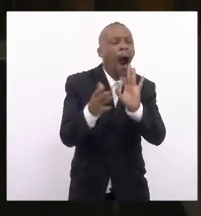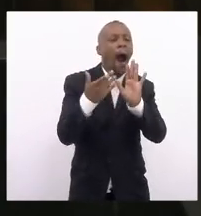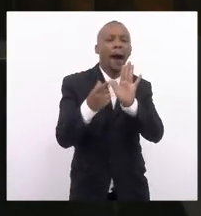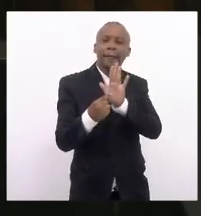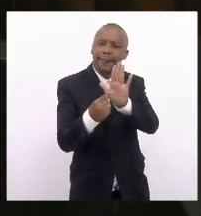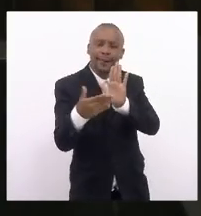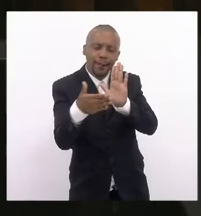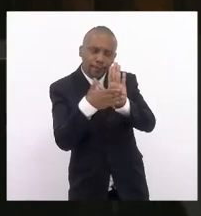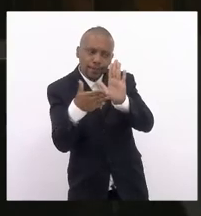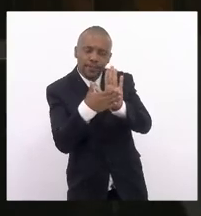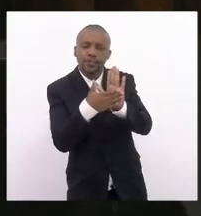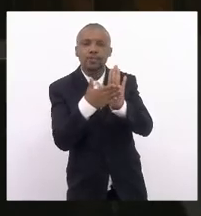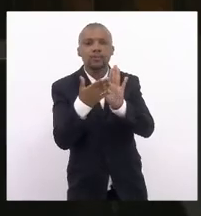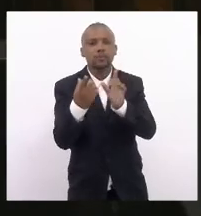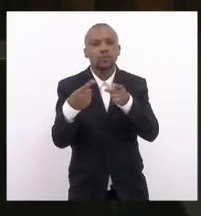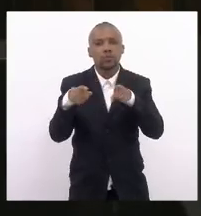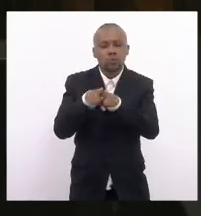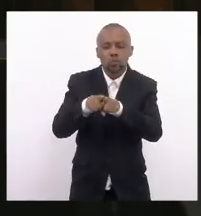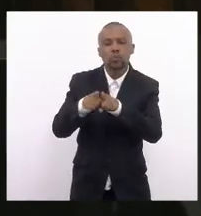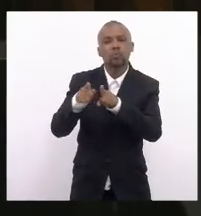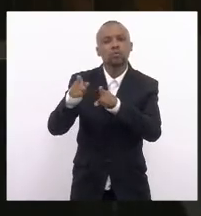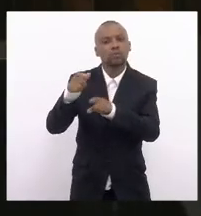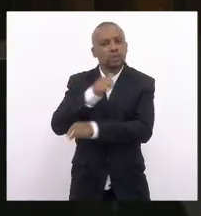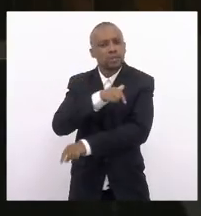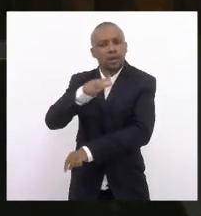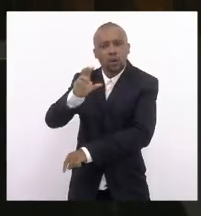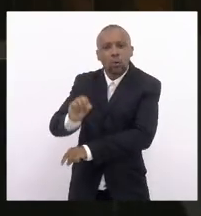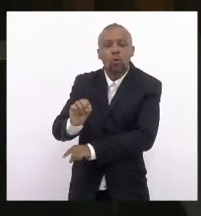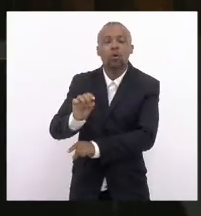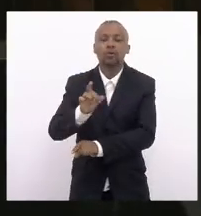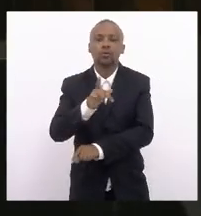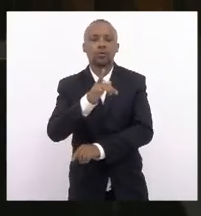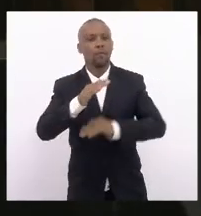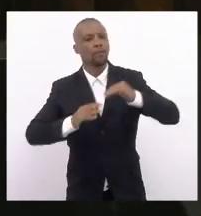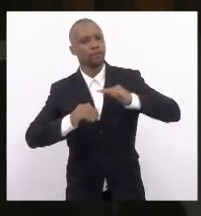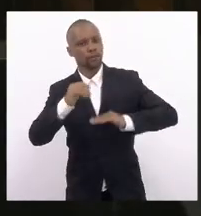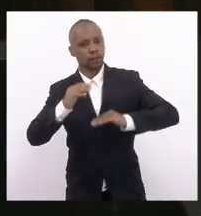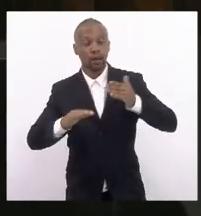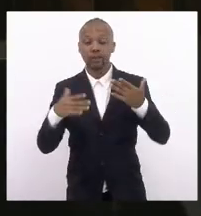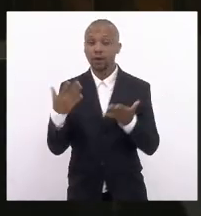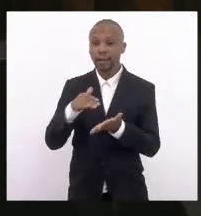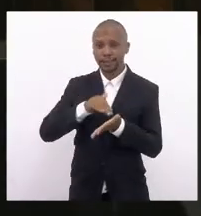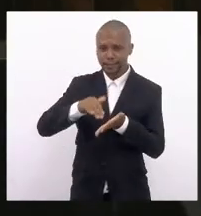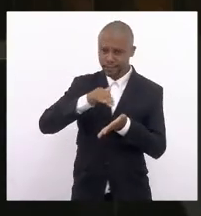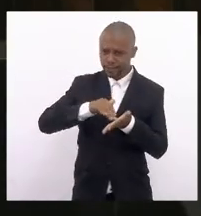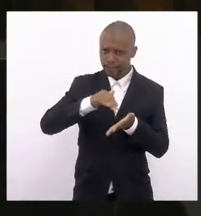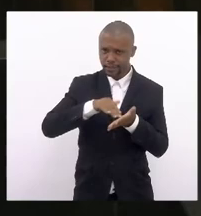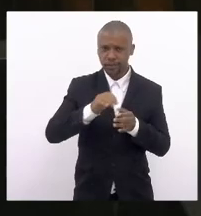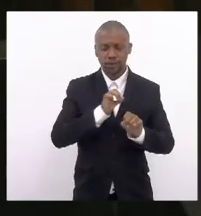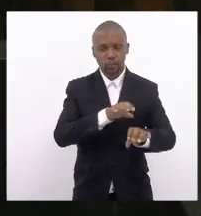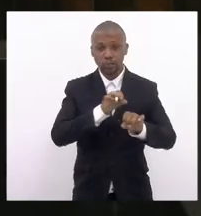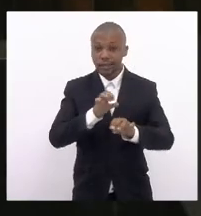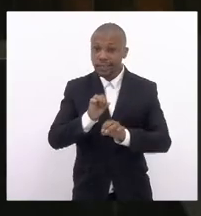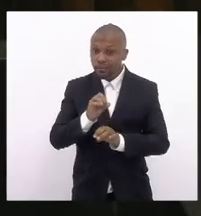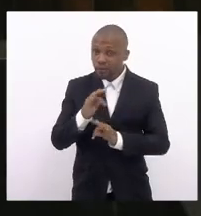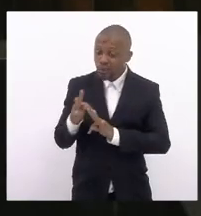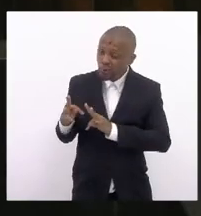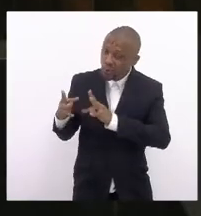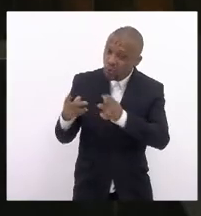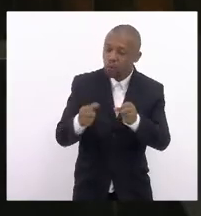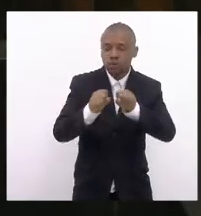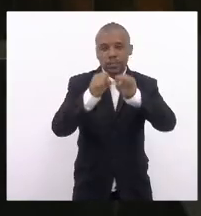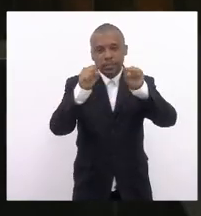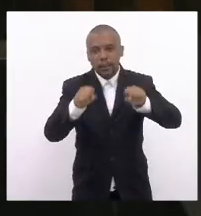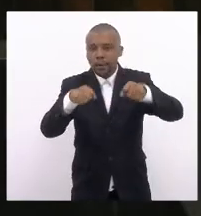ser debatida com os estudantes e com os profissionais. A Secretaria de Educação disse, se for para todo o sistema estadual de